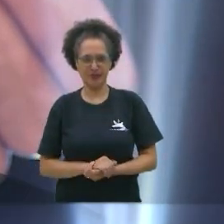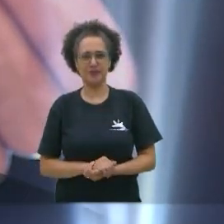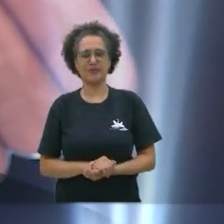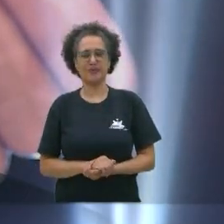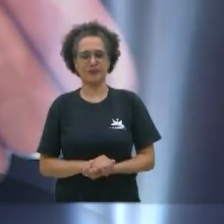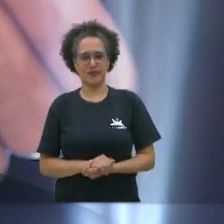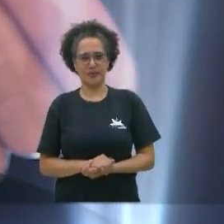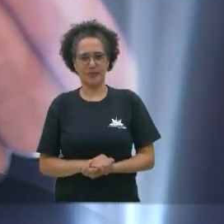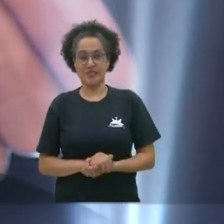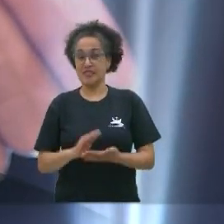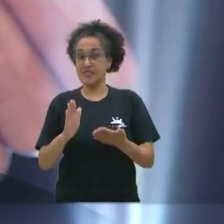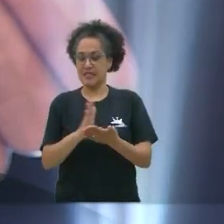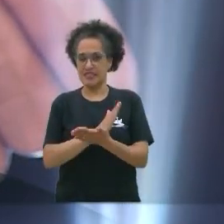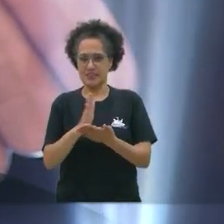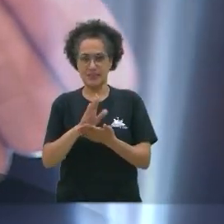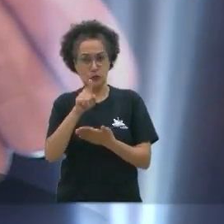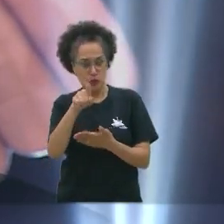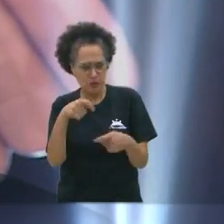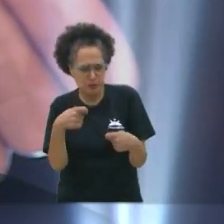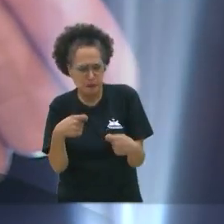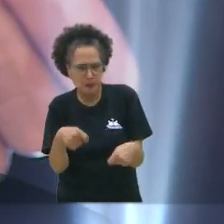Às vezes você precisa